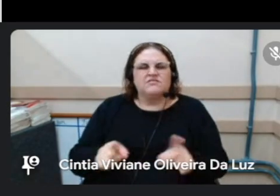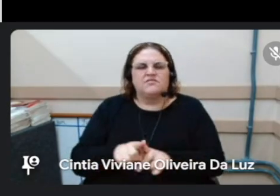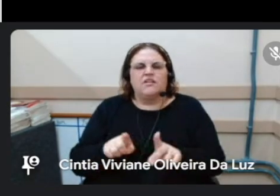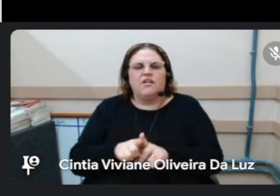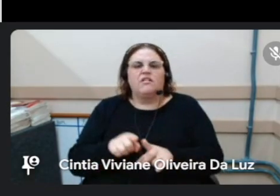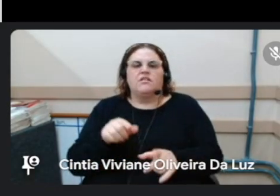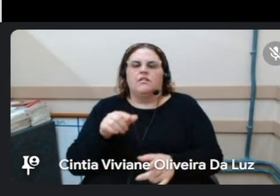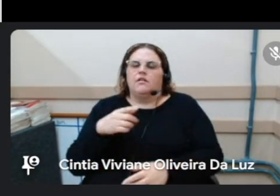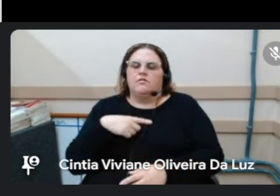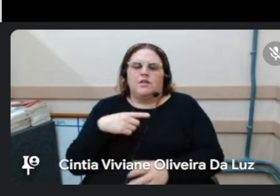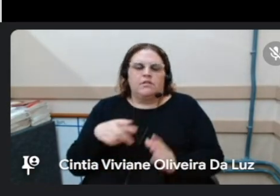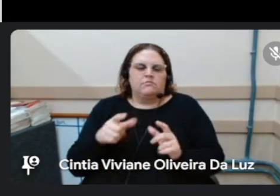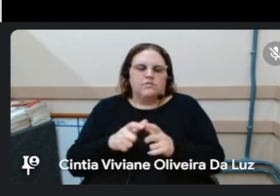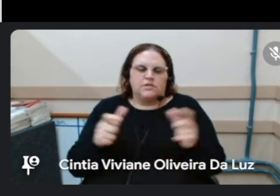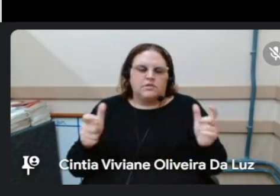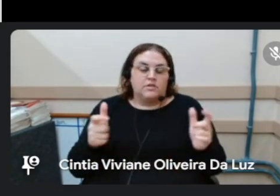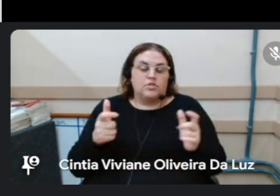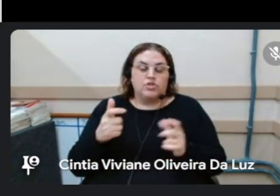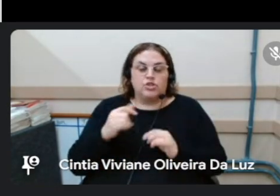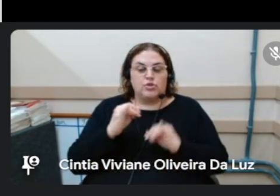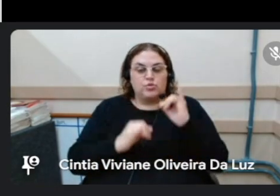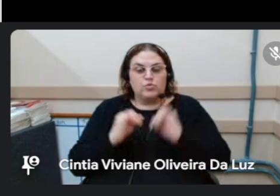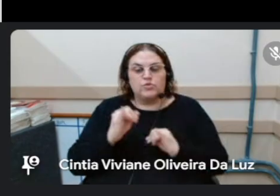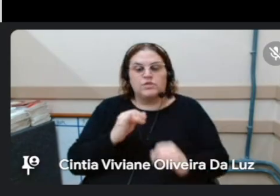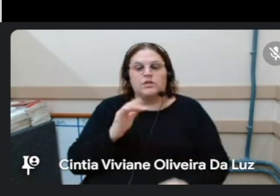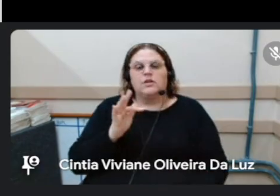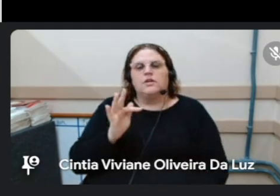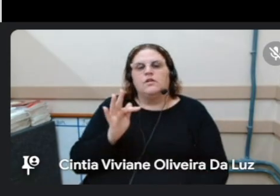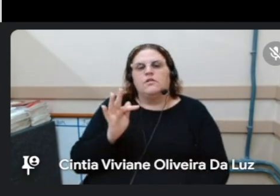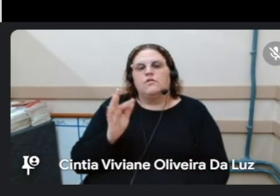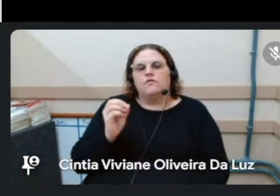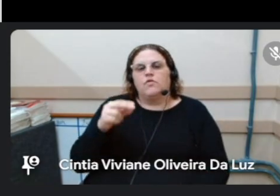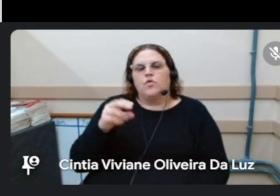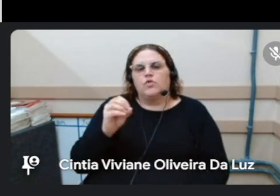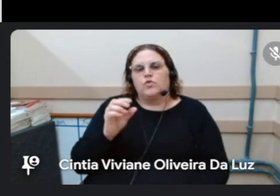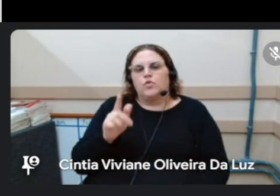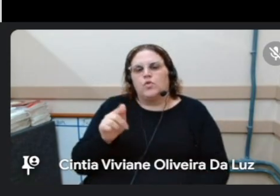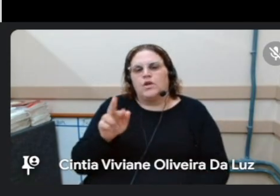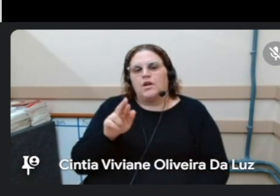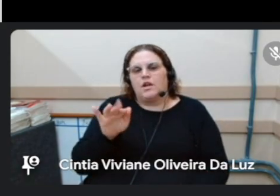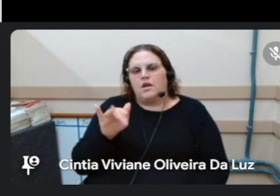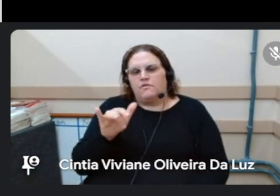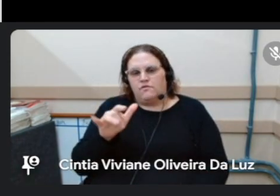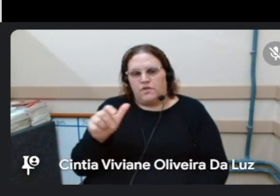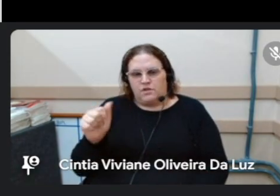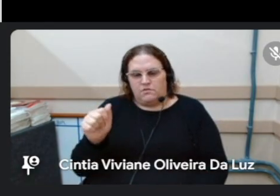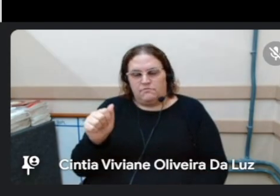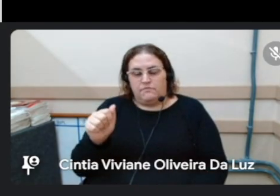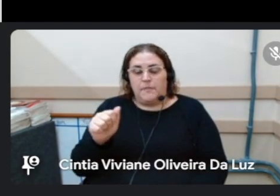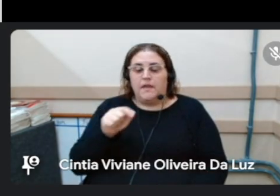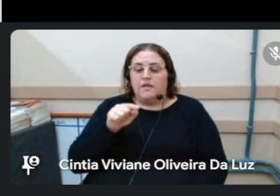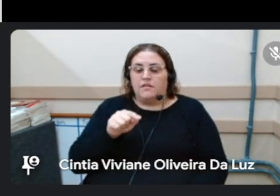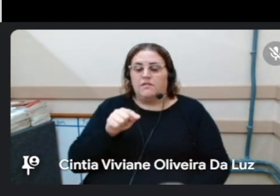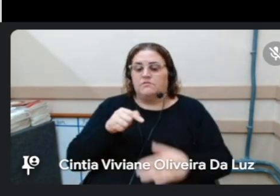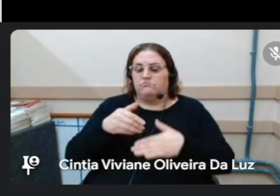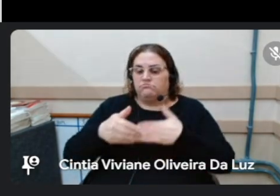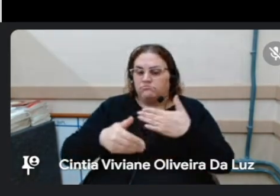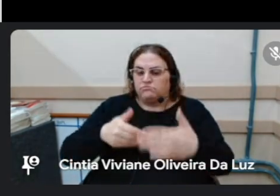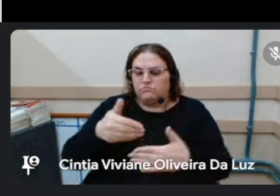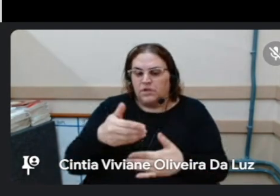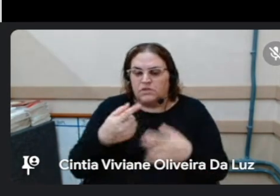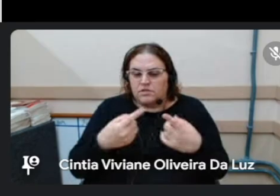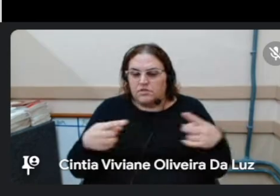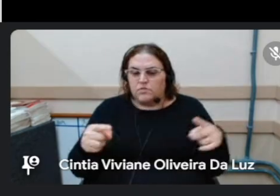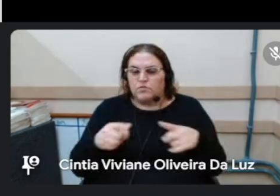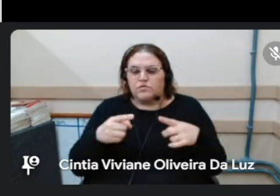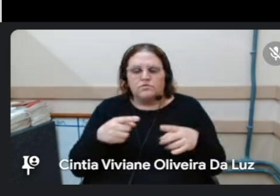pornográfica né Eh e nesse processo esses músicos Independentes eles